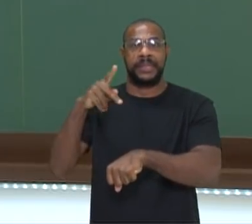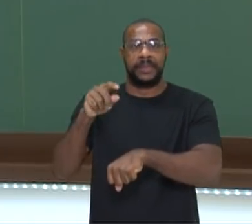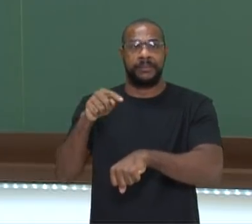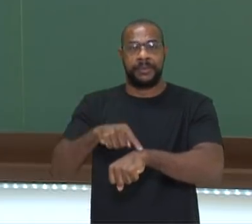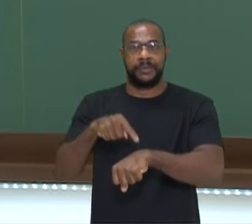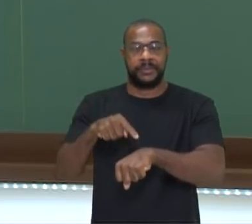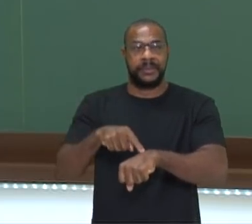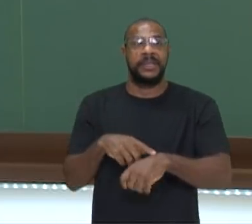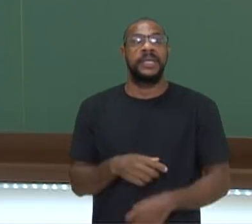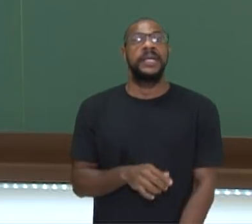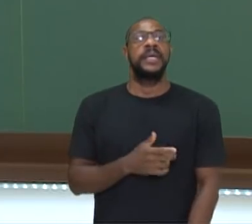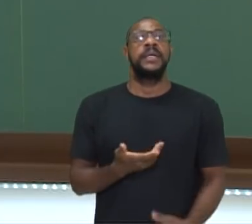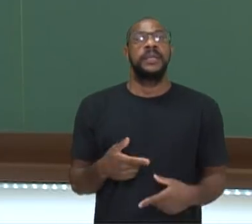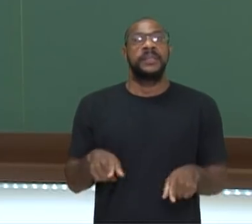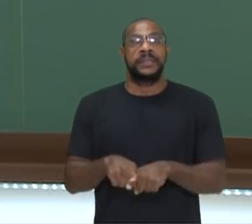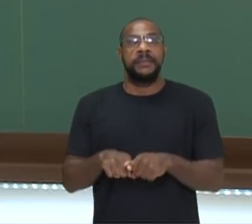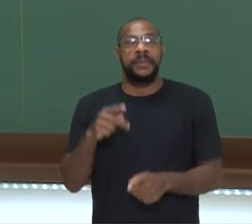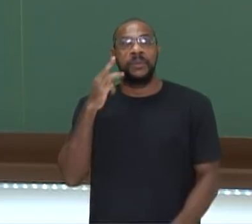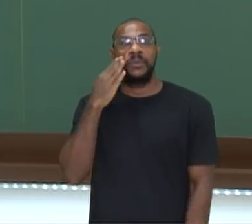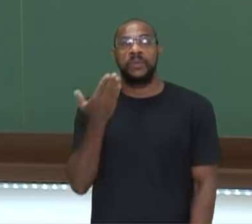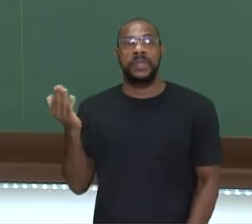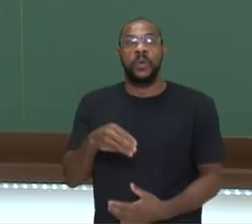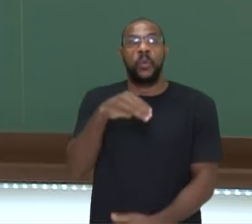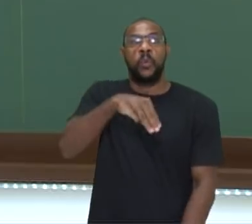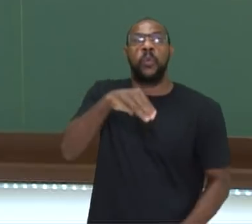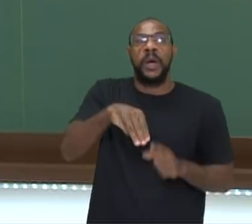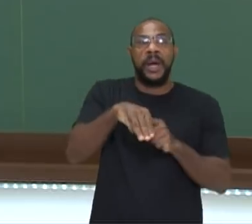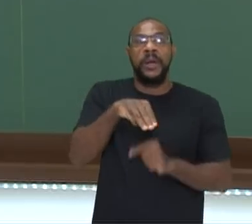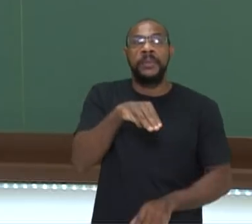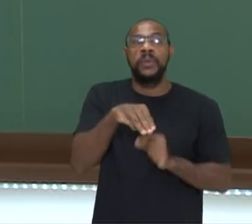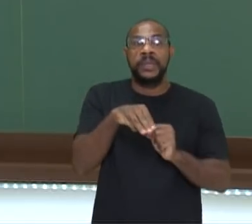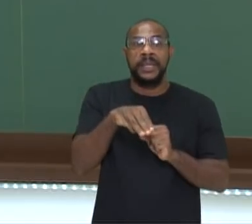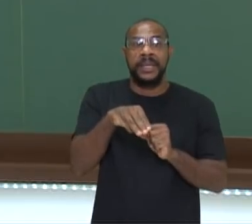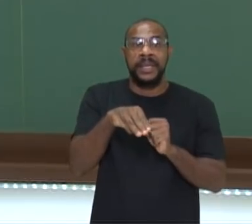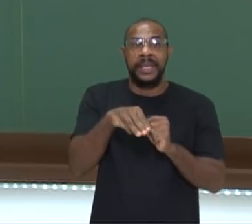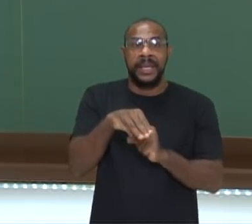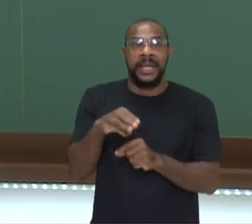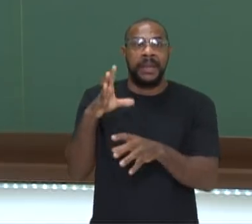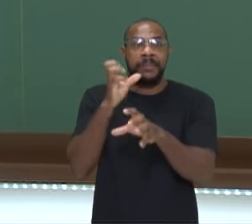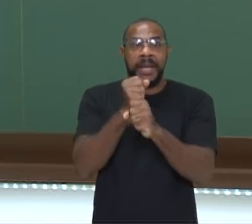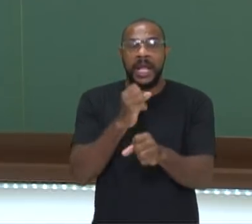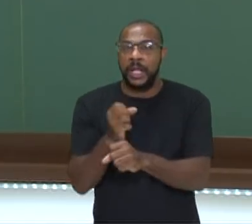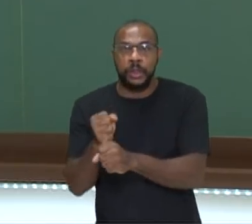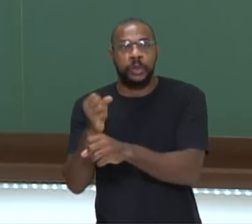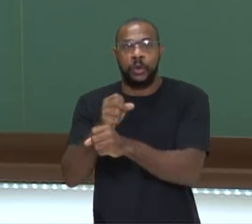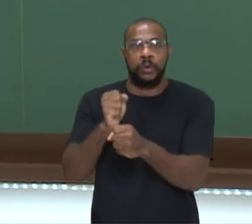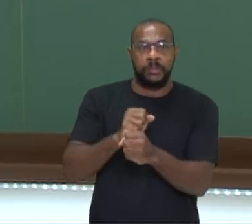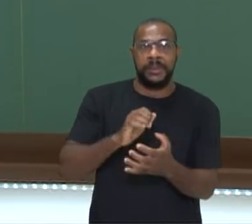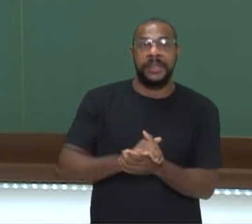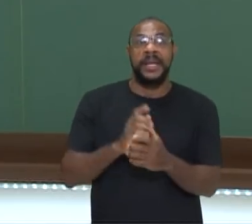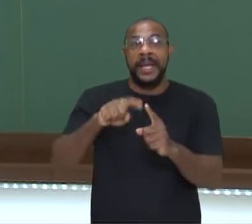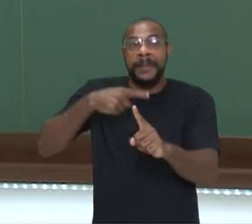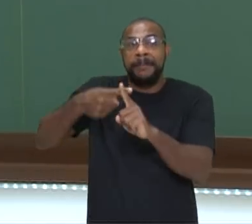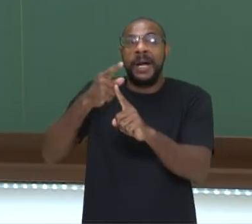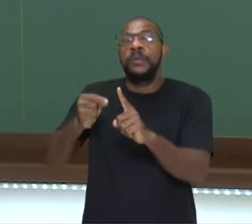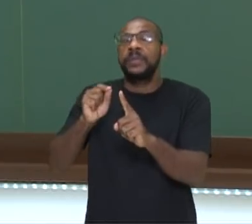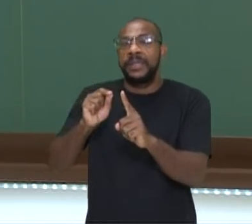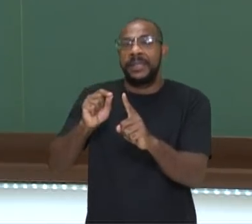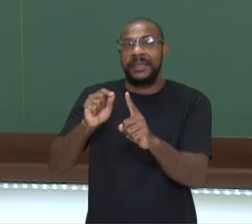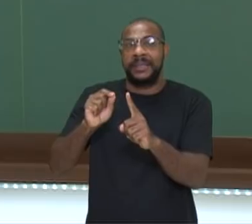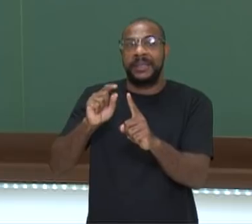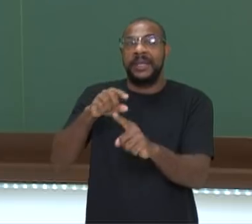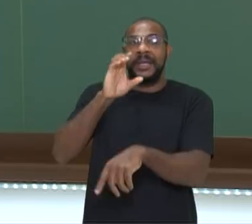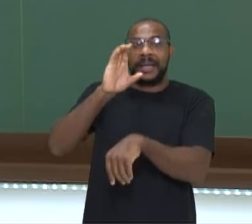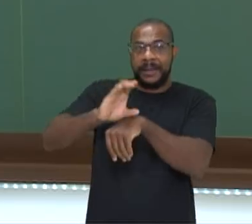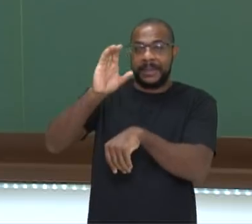a soma do capital, do valor inicial, mais o juro que a gente tiver. E o juro, como é que a gente calcula? É